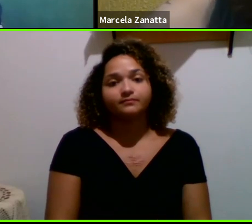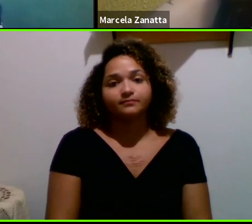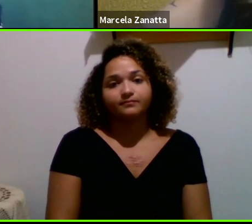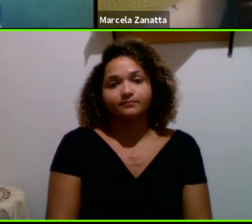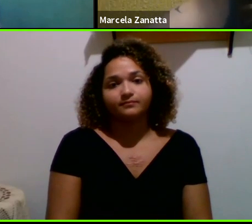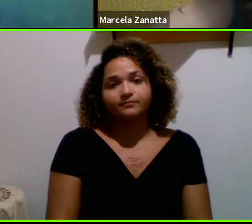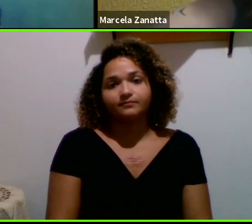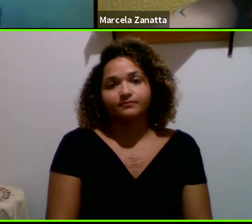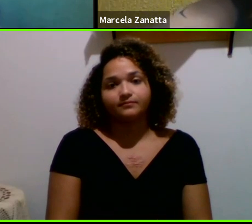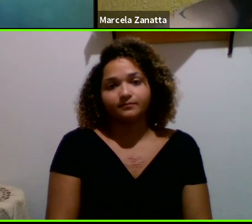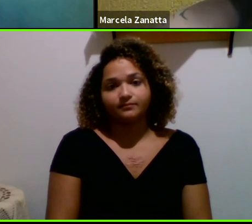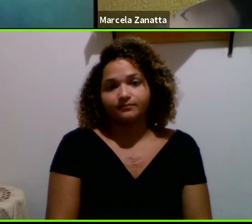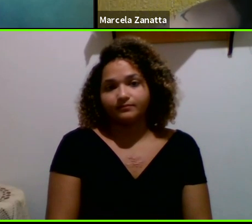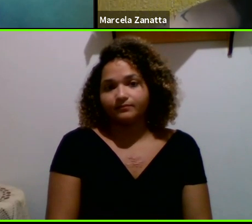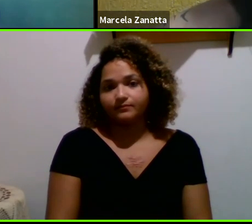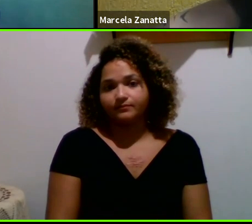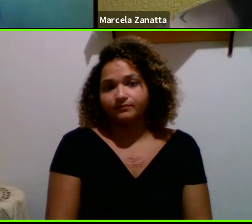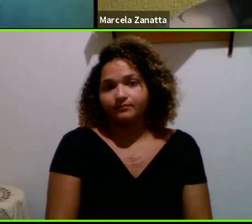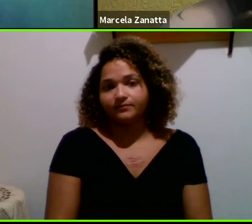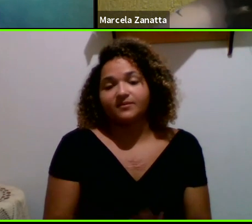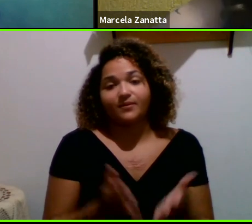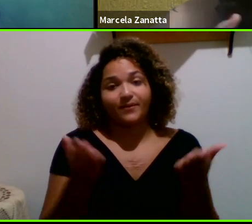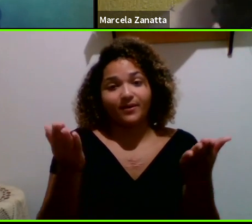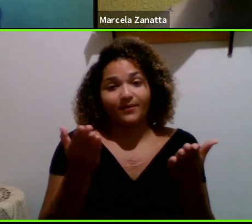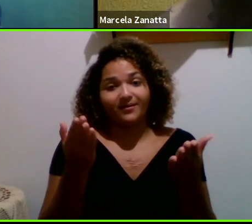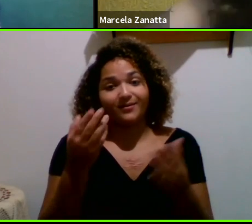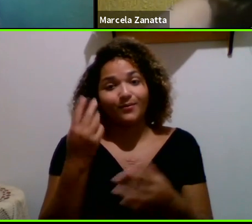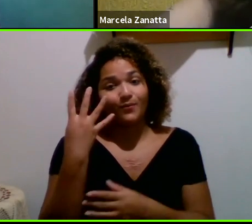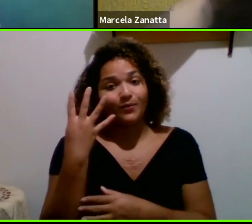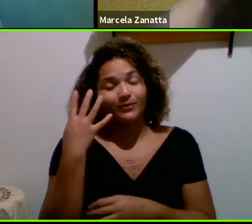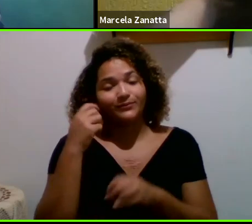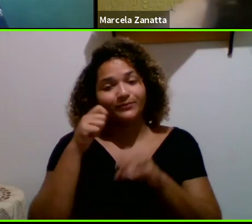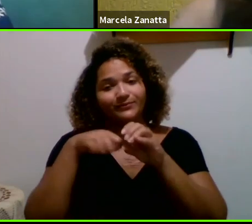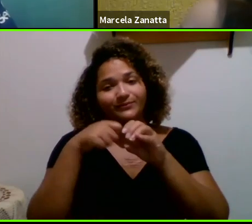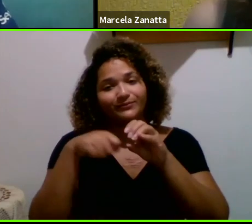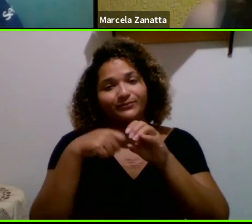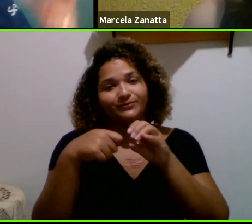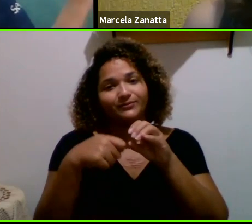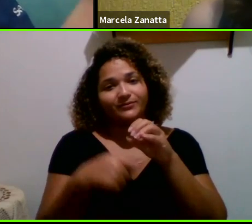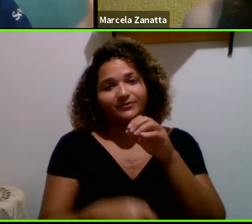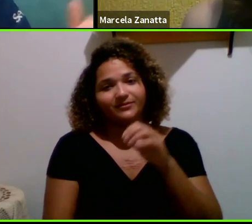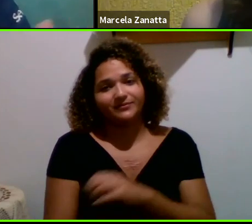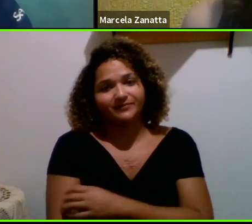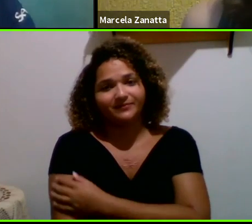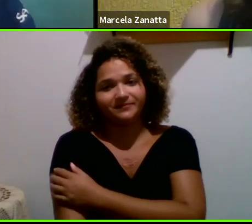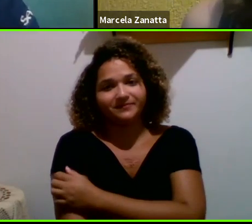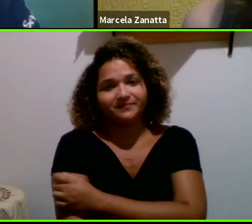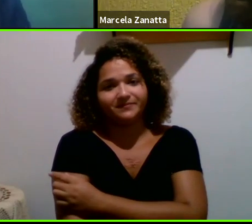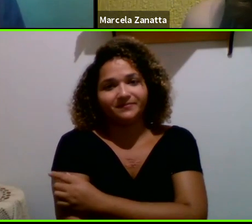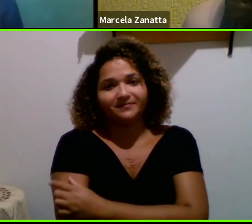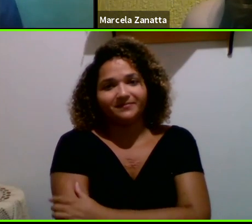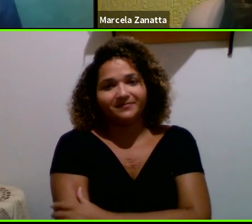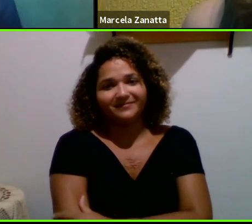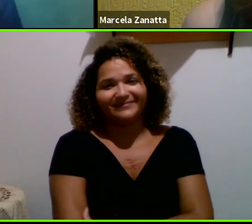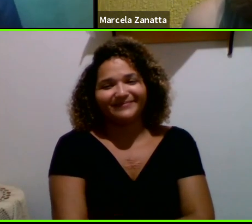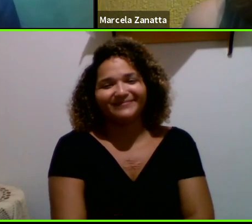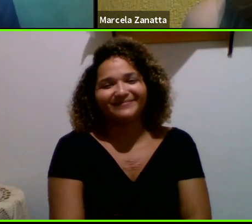agora, a gente podia ir para o quarto take, pode ser? Tá todo mundo querendo saber se é menino ou